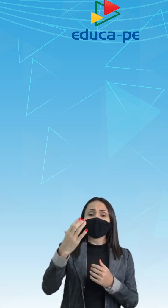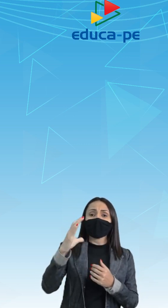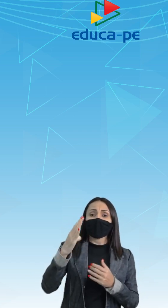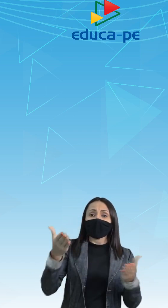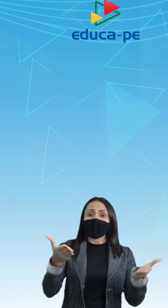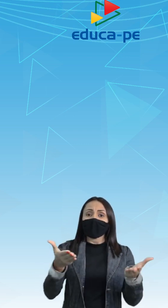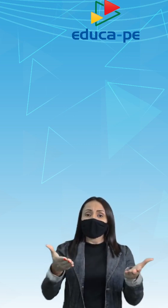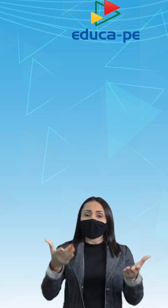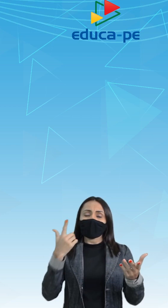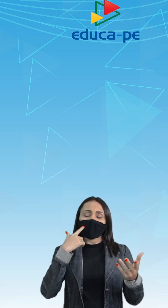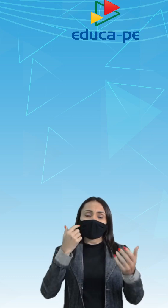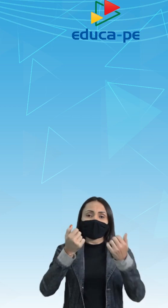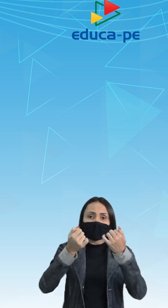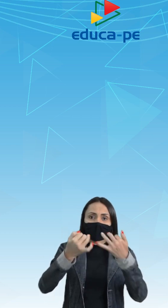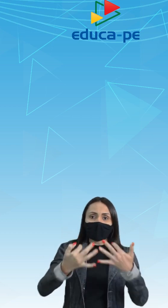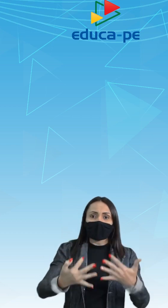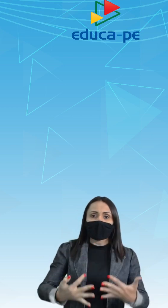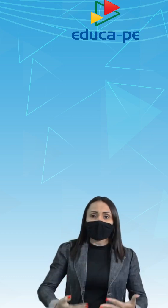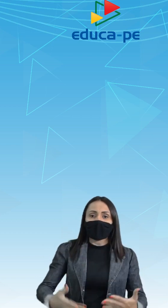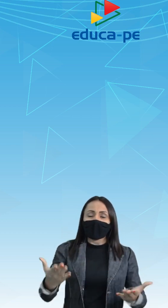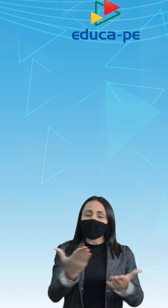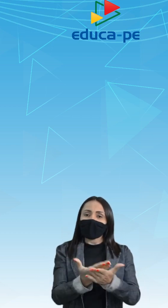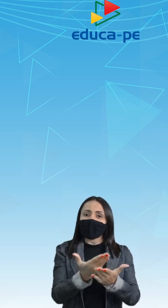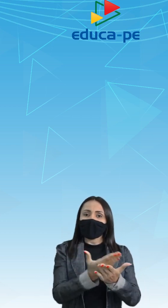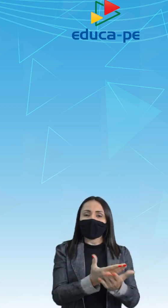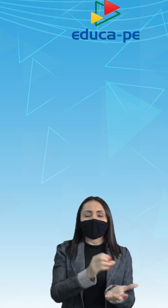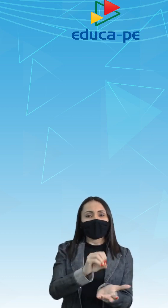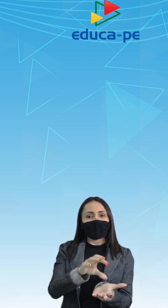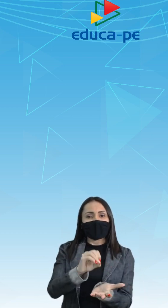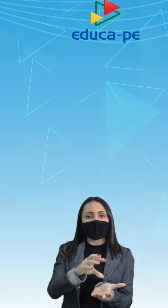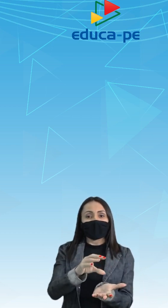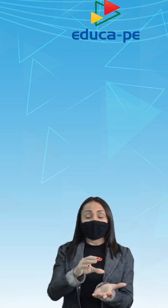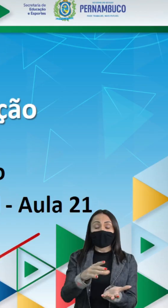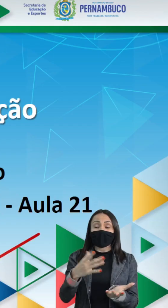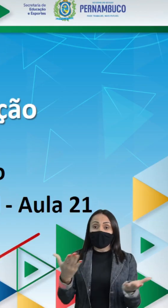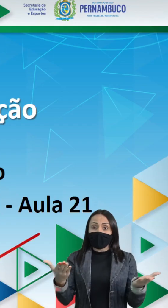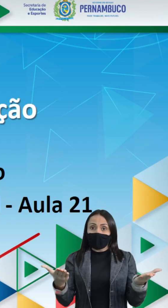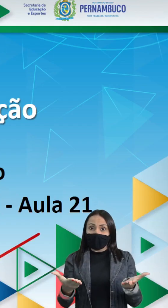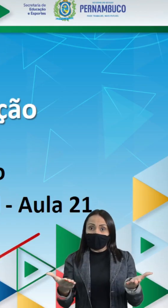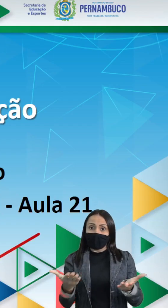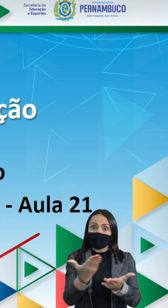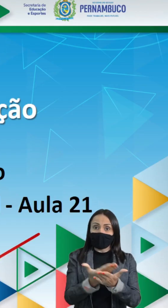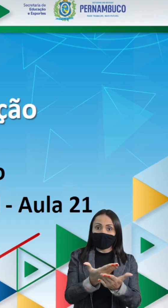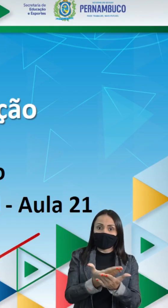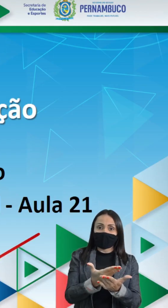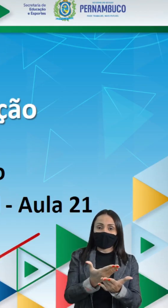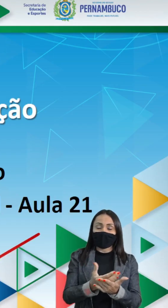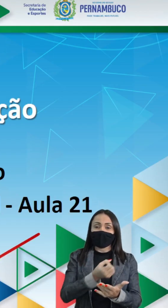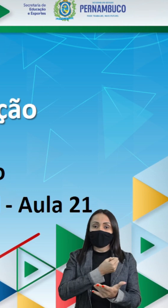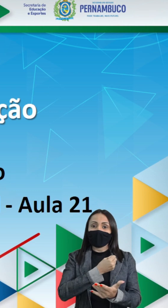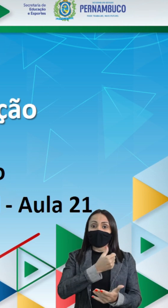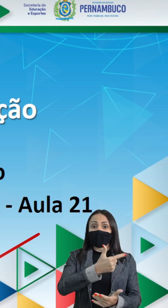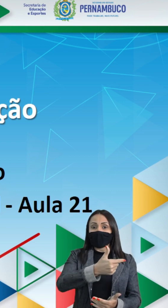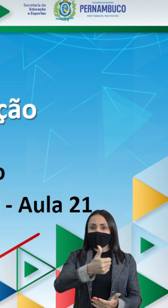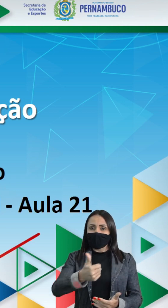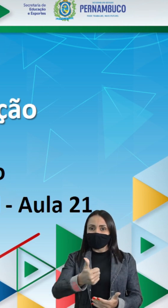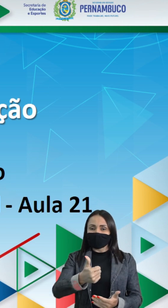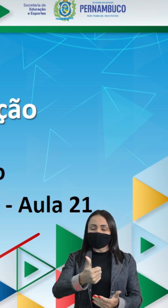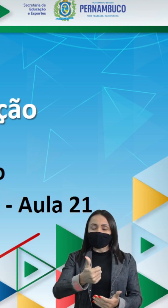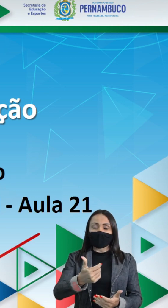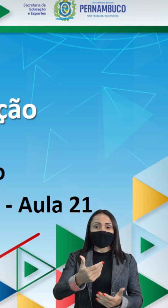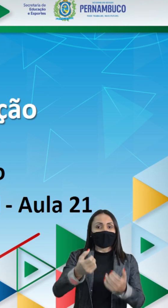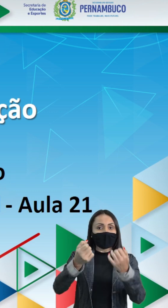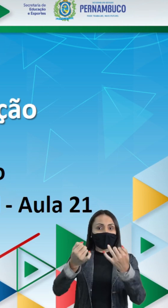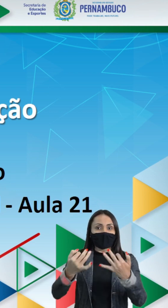hoje nós iremos começar mais uma aula do EducaPé. A aula de hoje é a aula de número 21, para